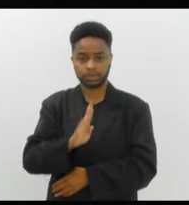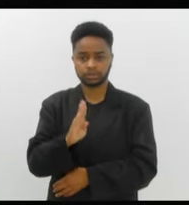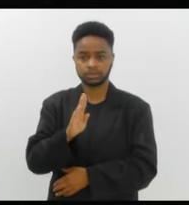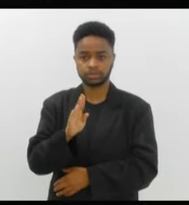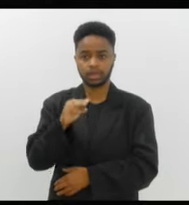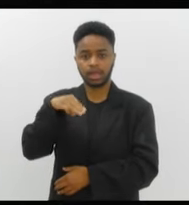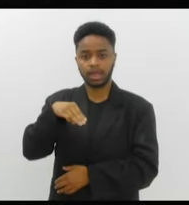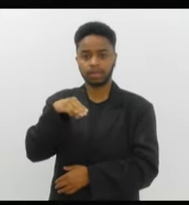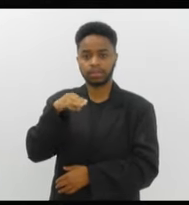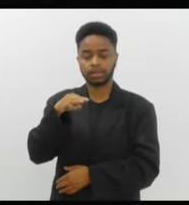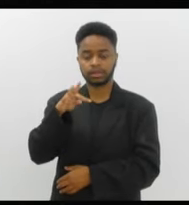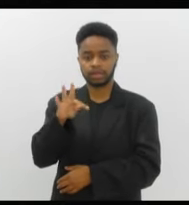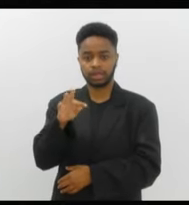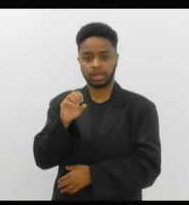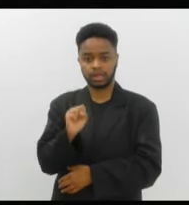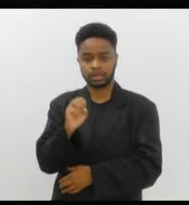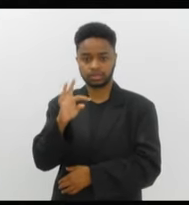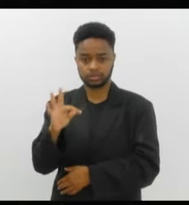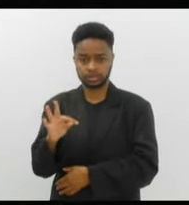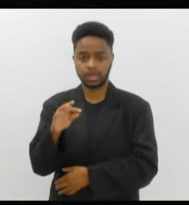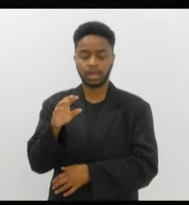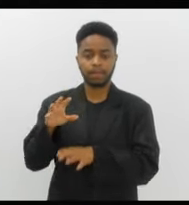invade propriedades privadas.